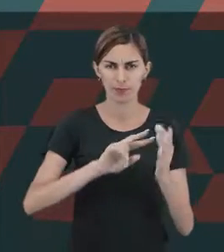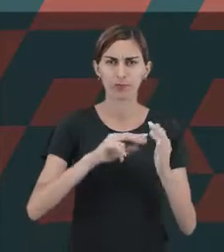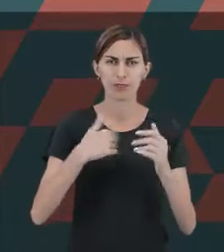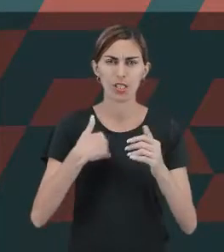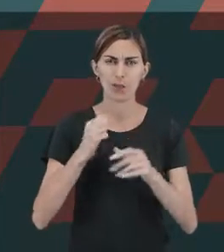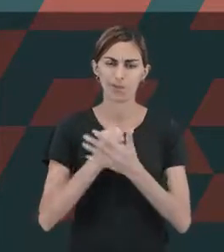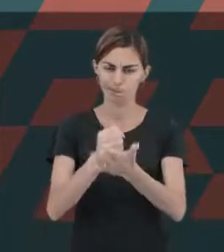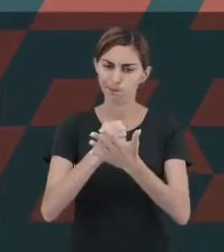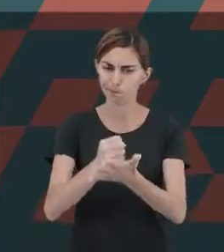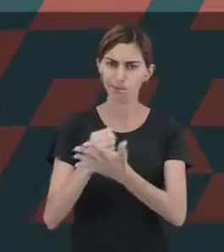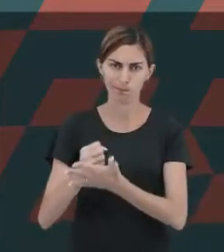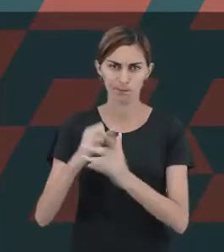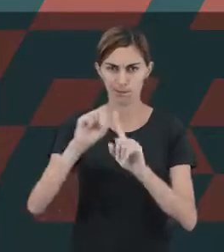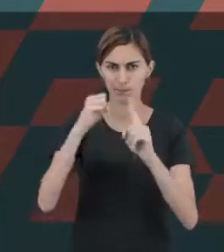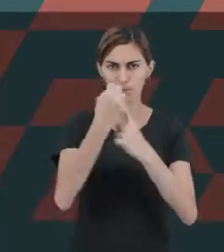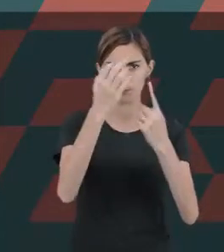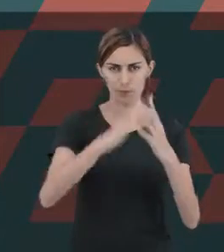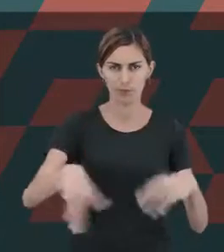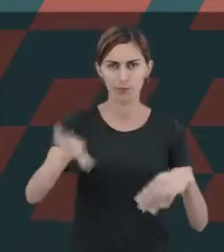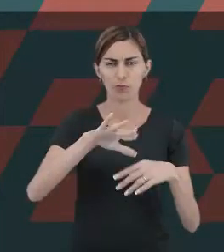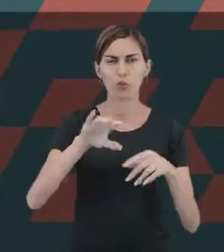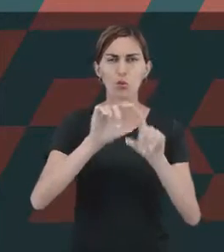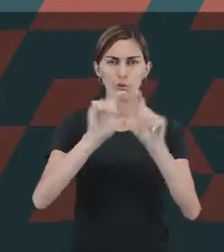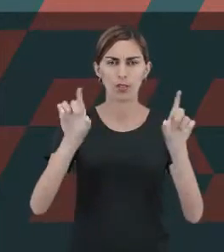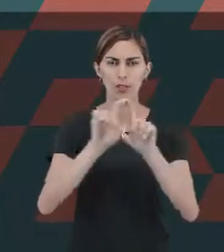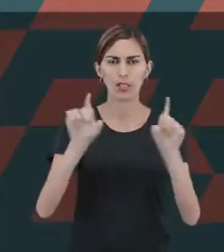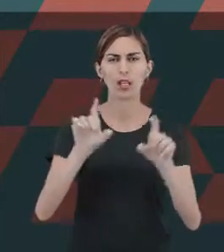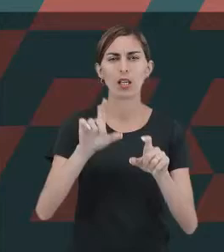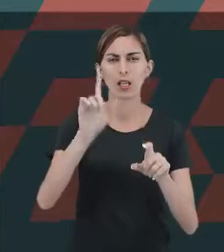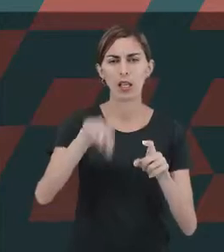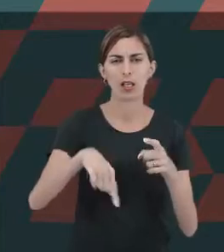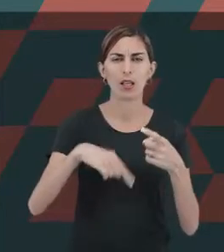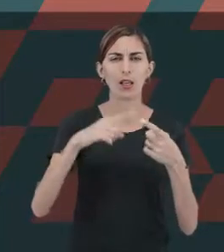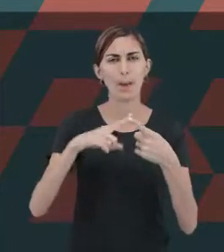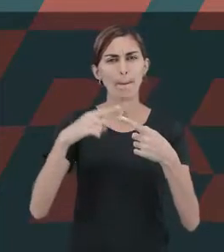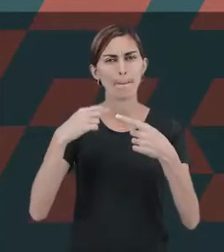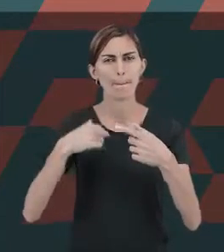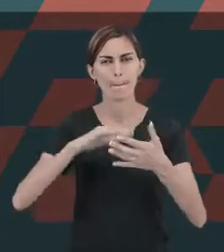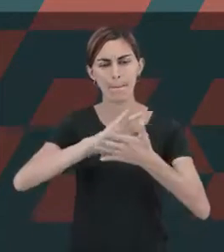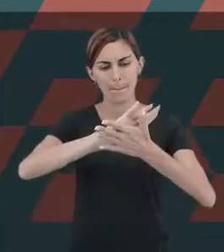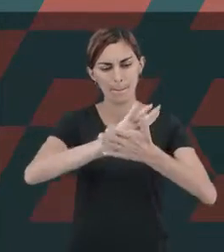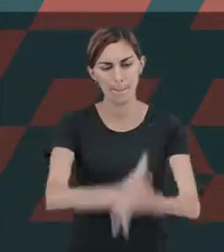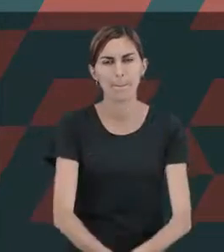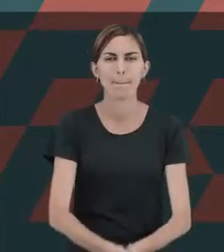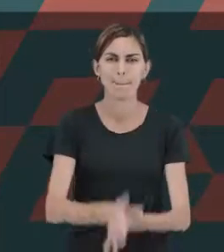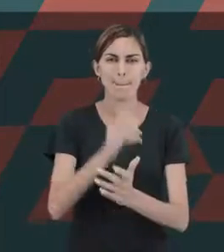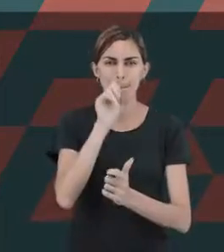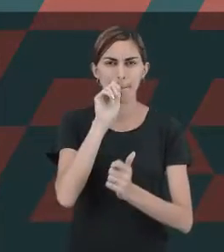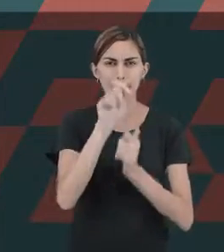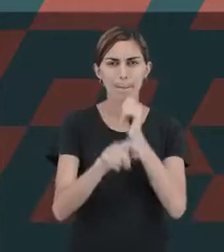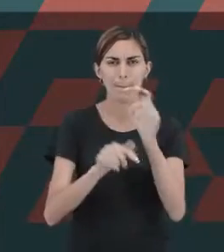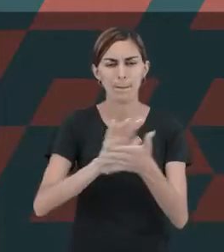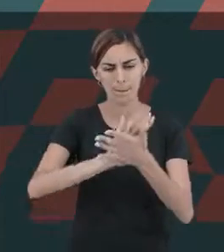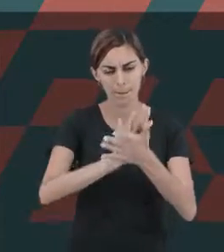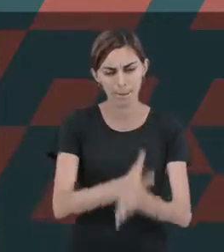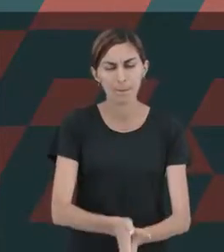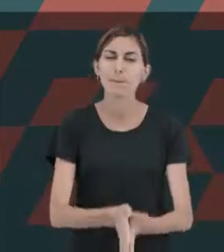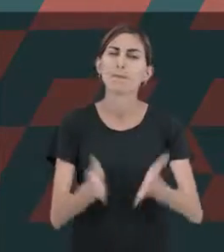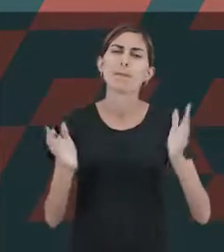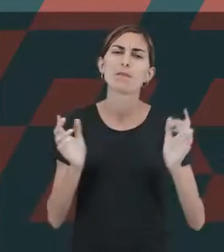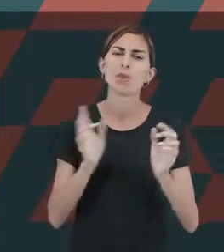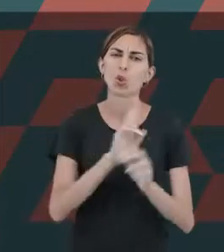da assistência social, os termos utilizados eram um pouco pejorativos, no qual nós